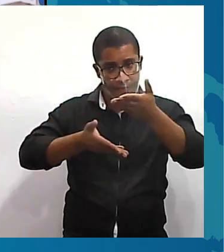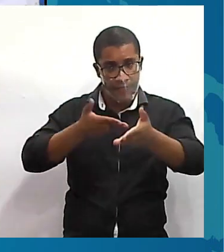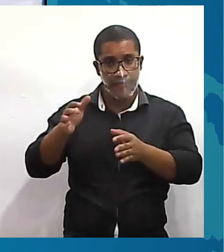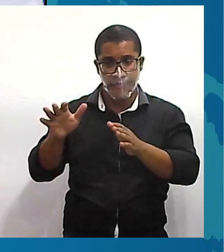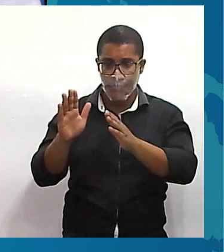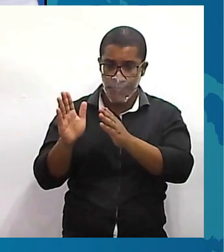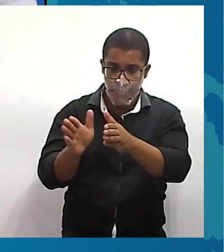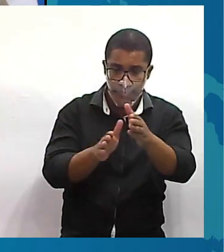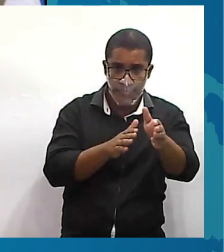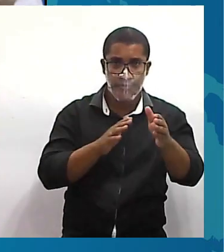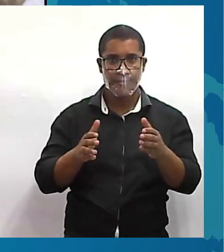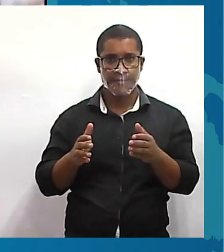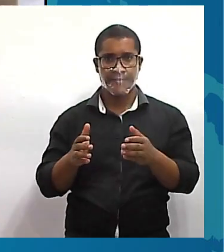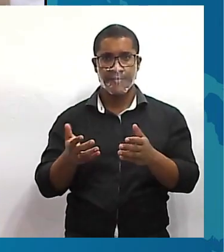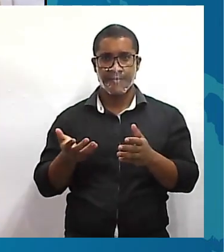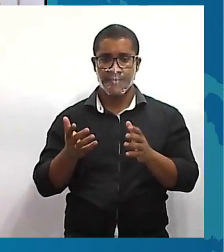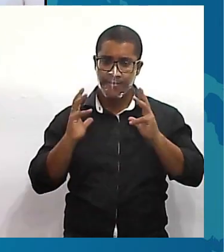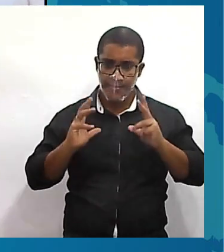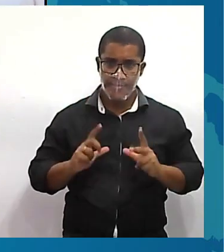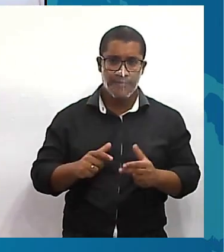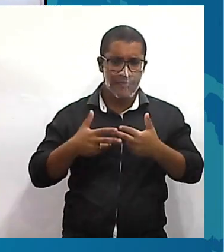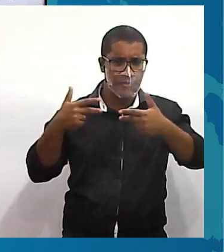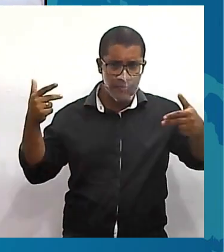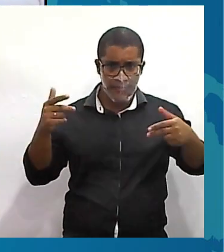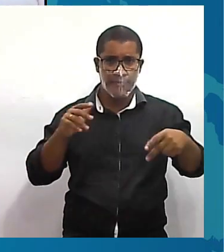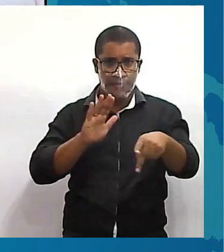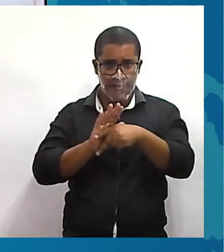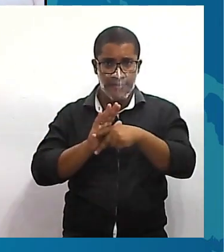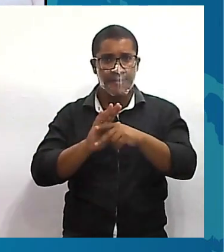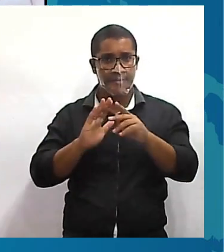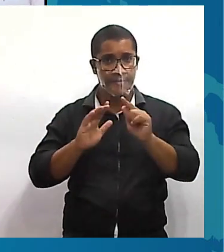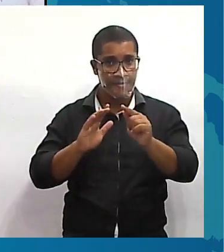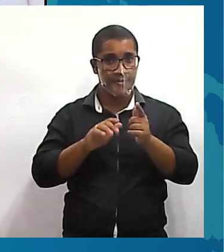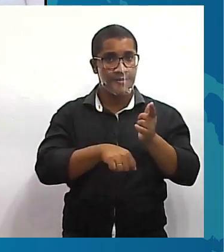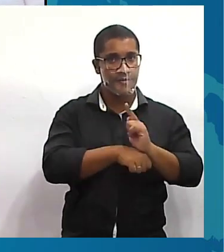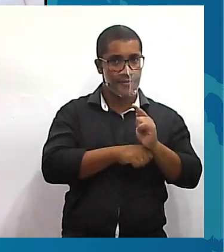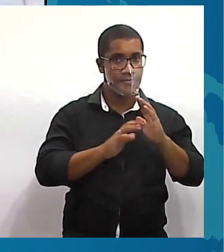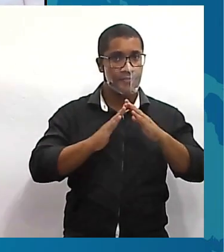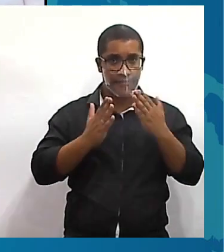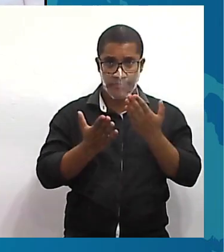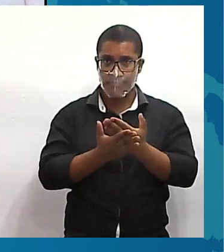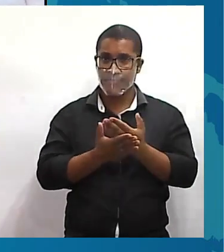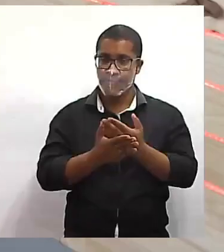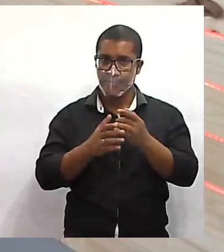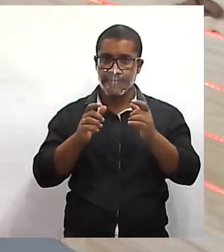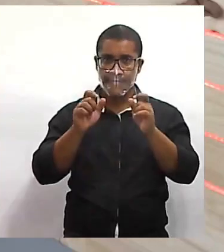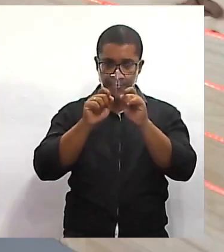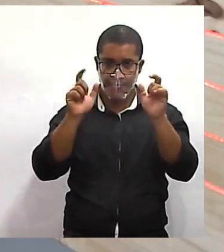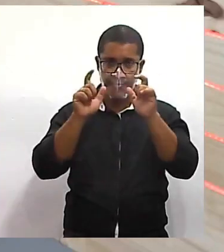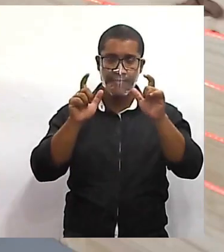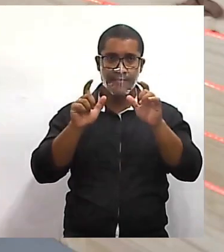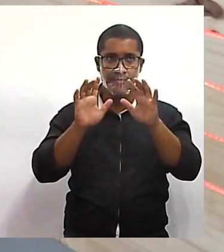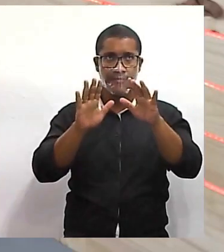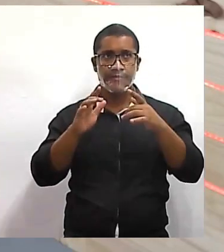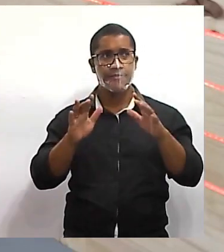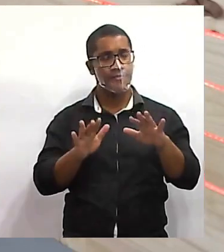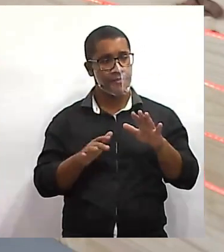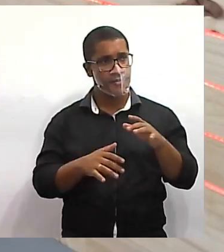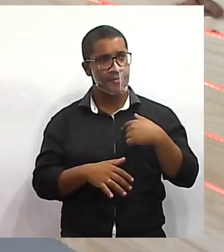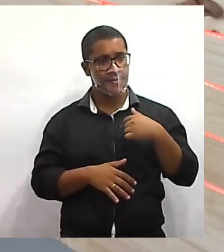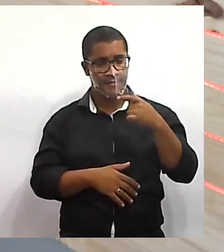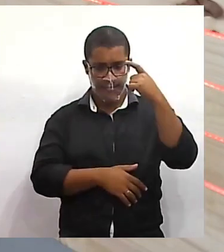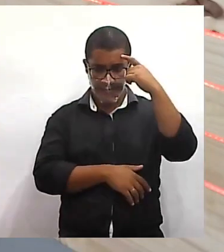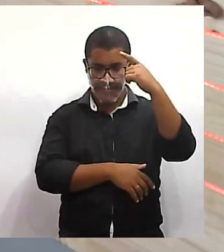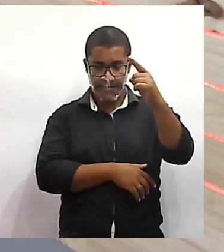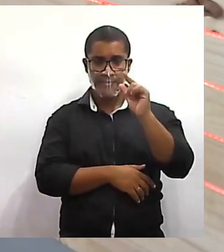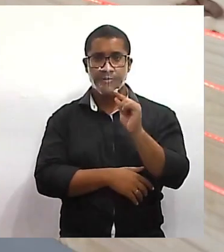desse patrimônio, isso também perpassa por uma gestão escolar. E aqui, Renata, me ocorreu agora um